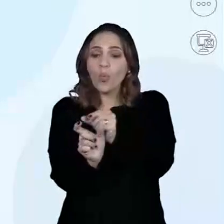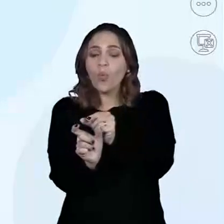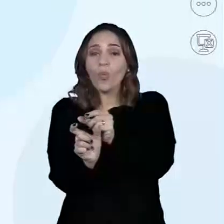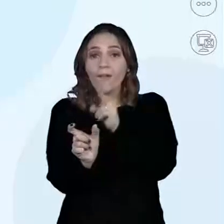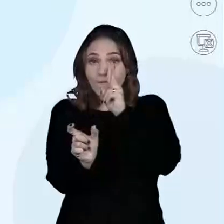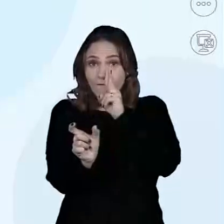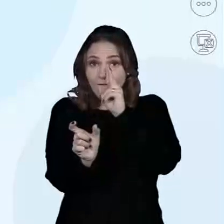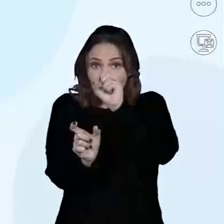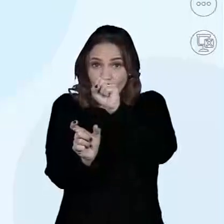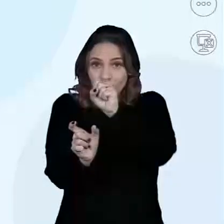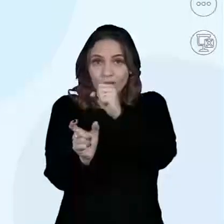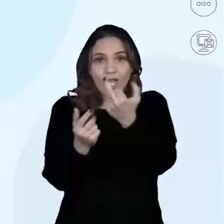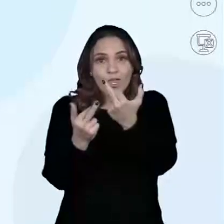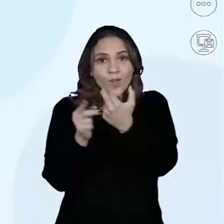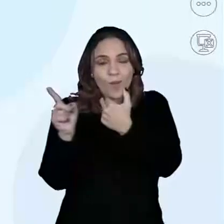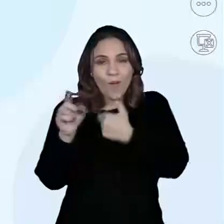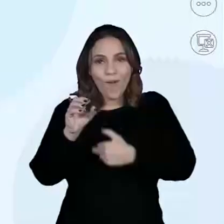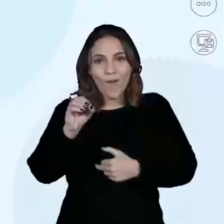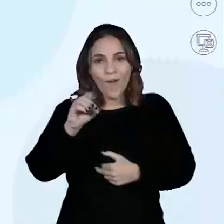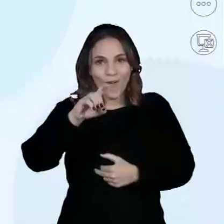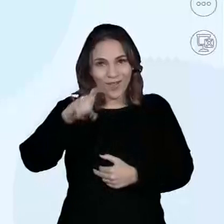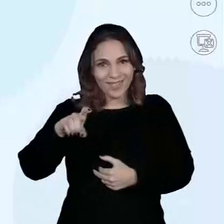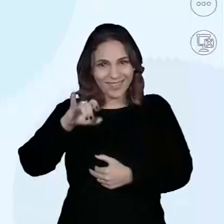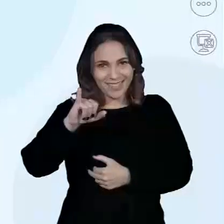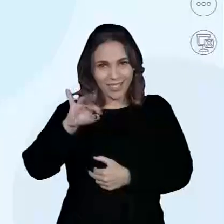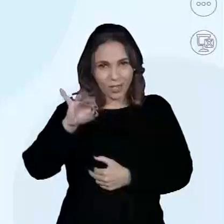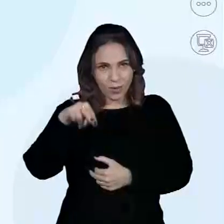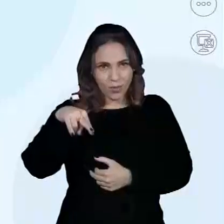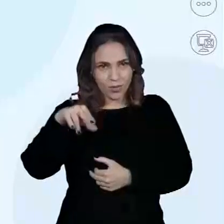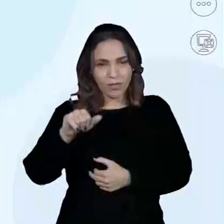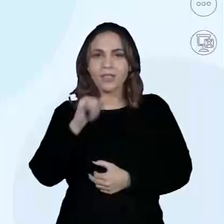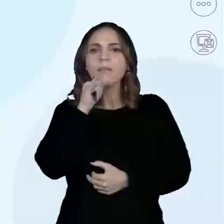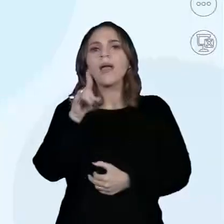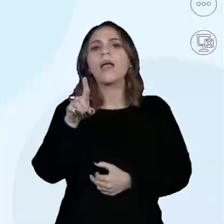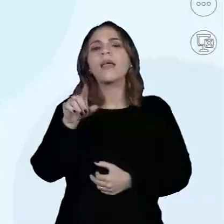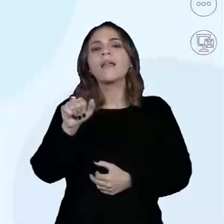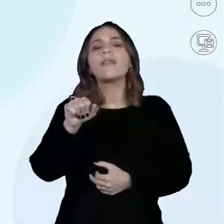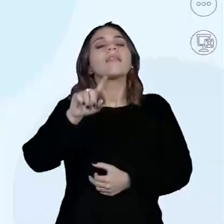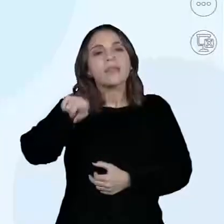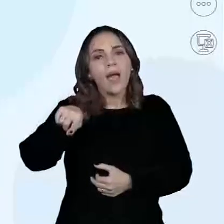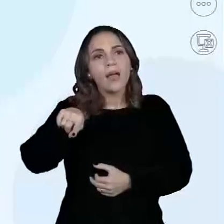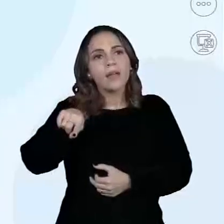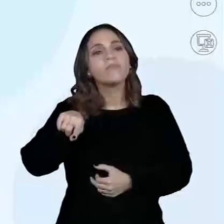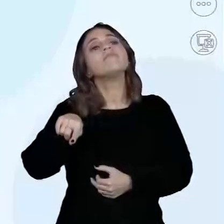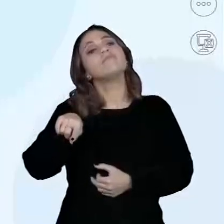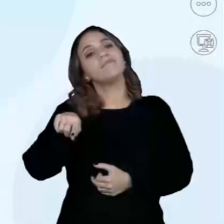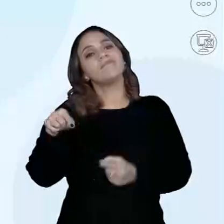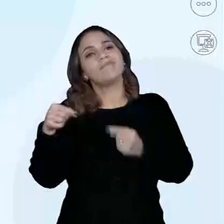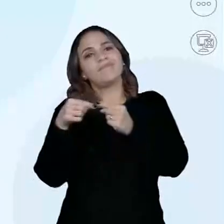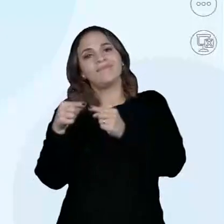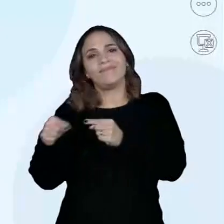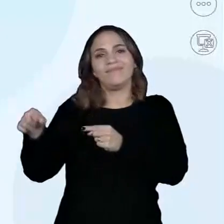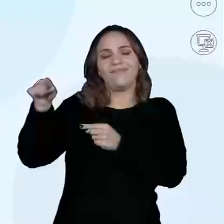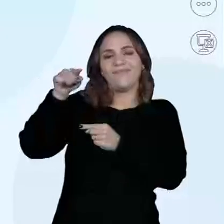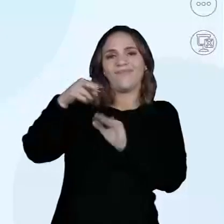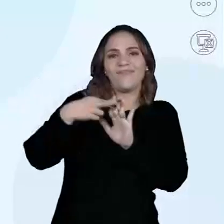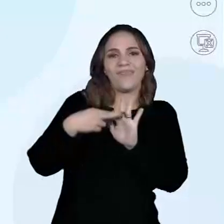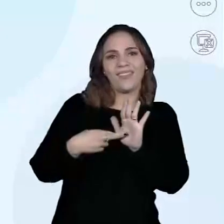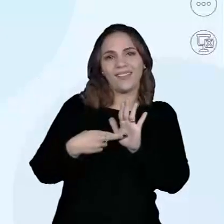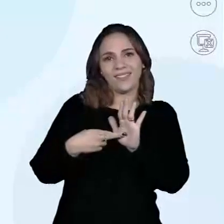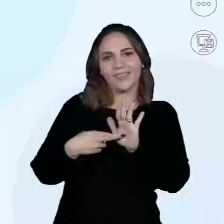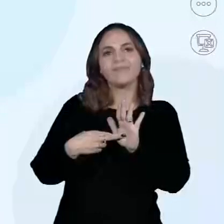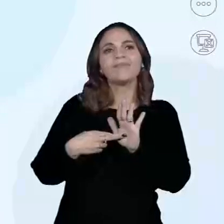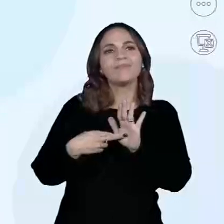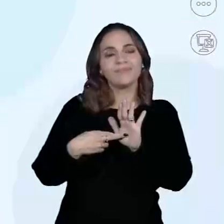com igual a oxítona, por exemplo, dá. O dá tem acento, porque está na regra aqui, ó, do oxítona. É uma